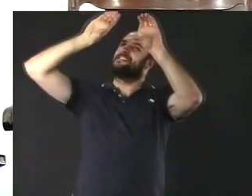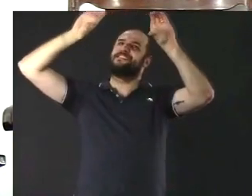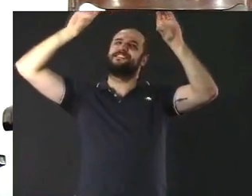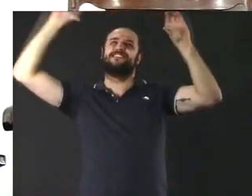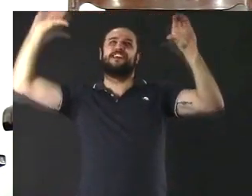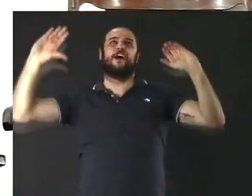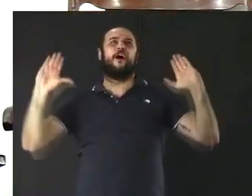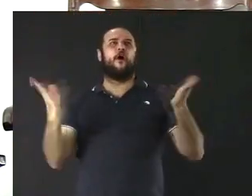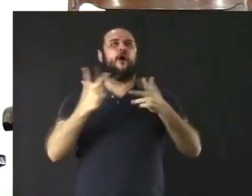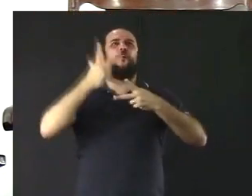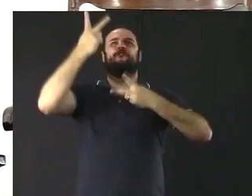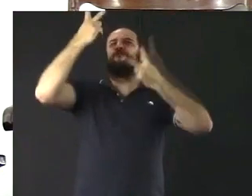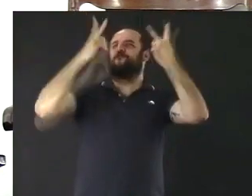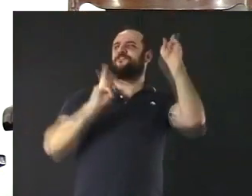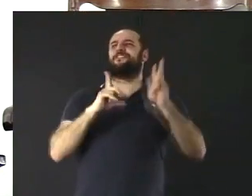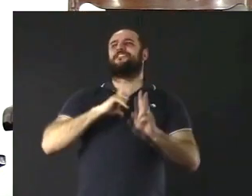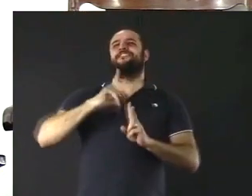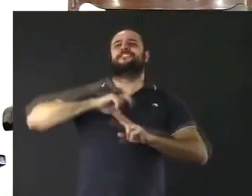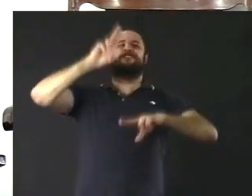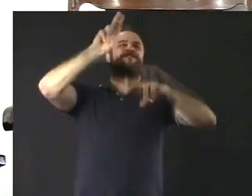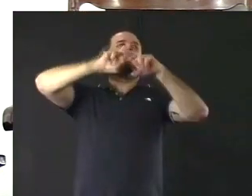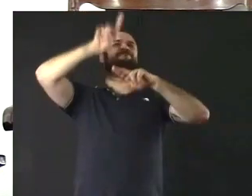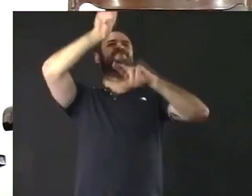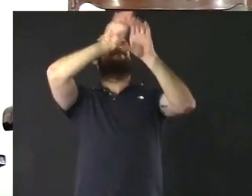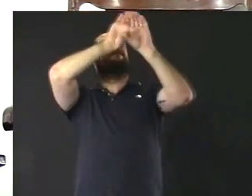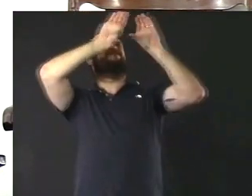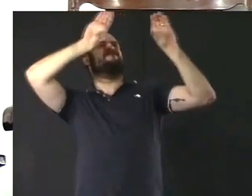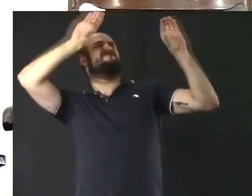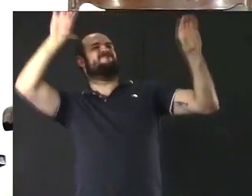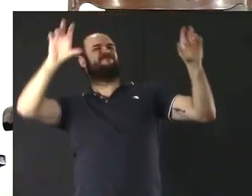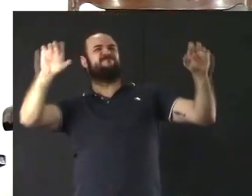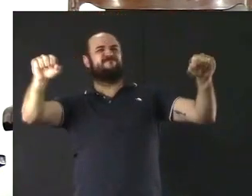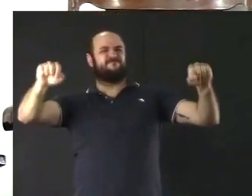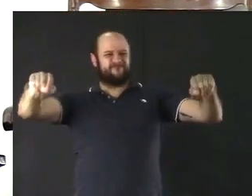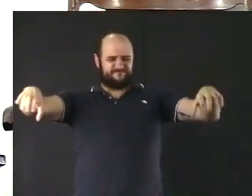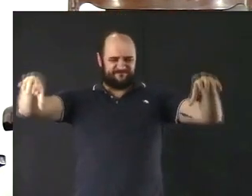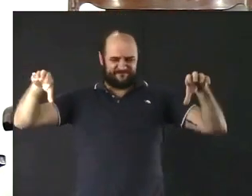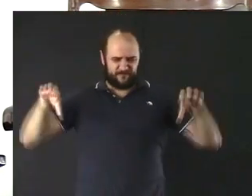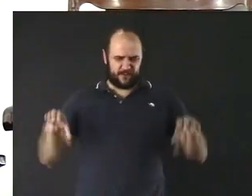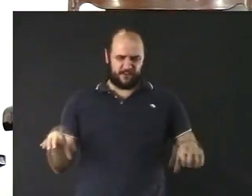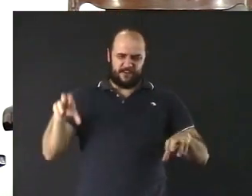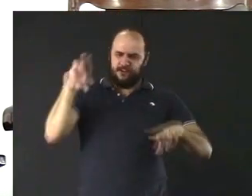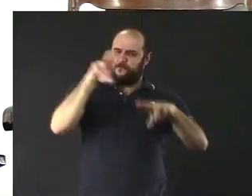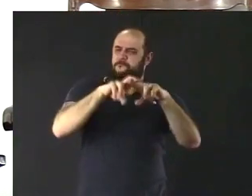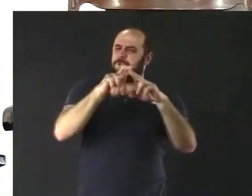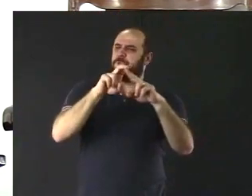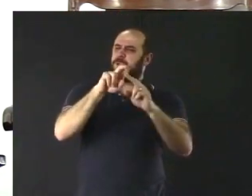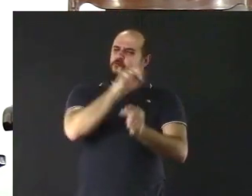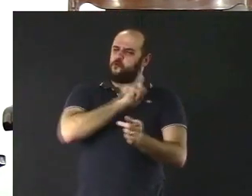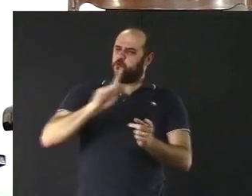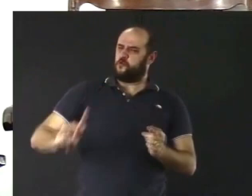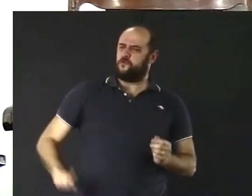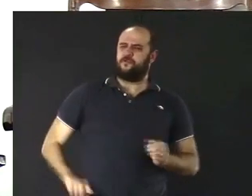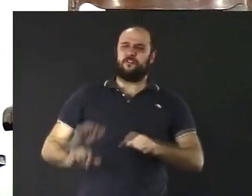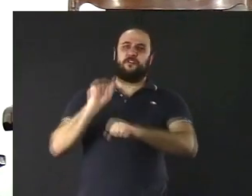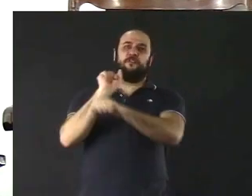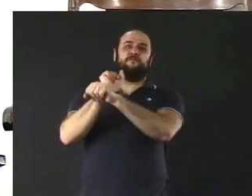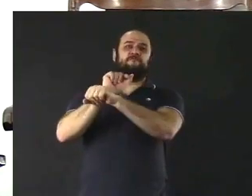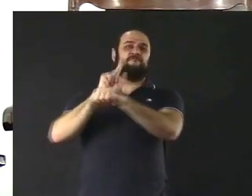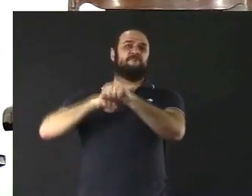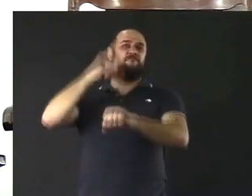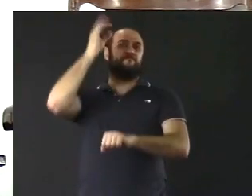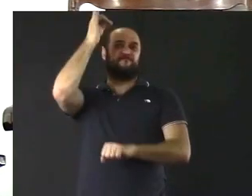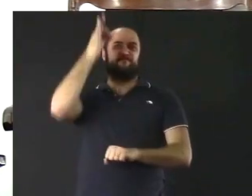vitoriosa agora está assentado à direita do trono de Deus, governando e aguardando o momento certo para o resgate